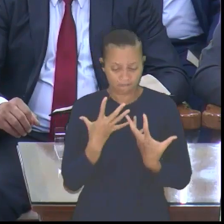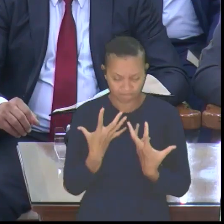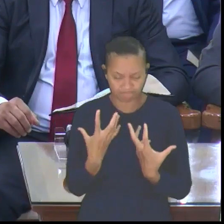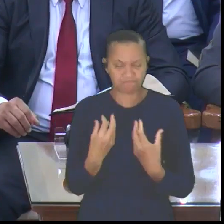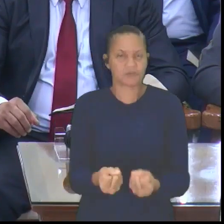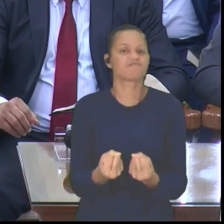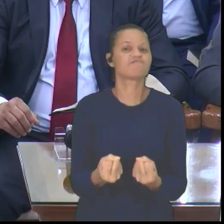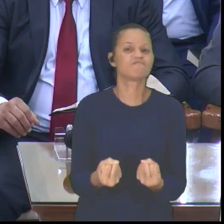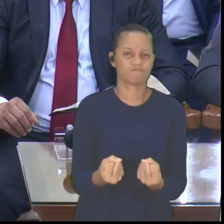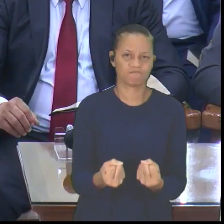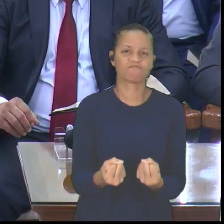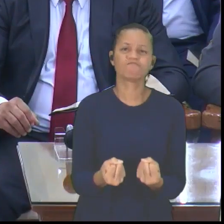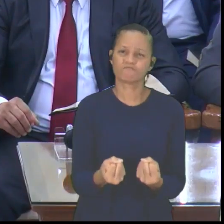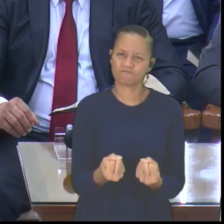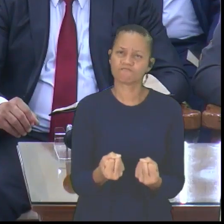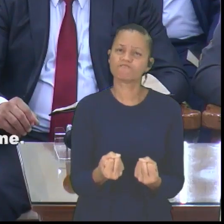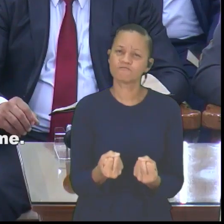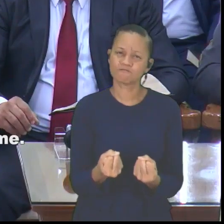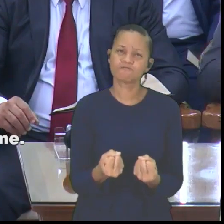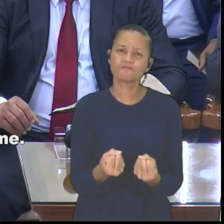posse.